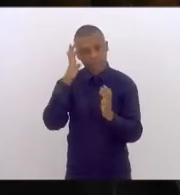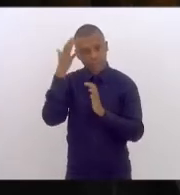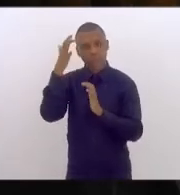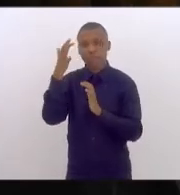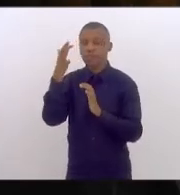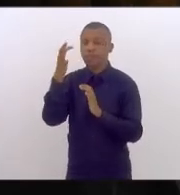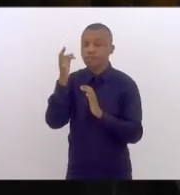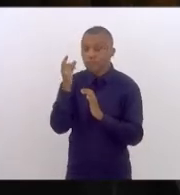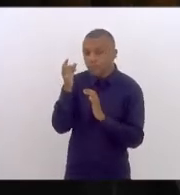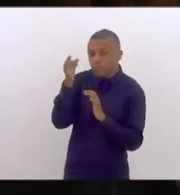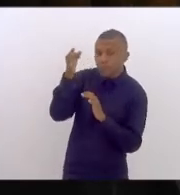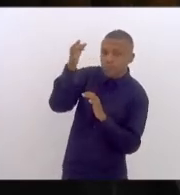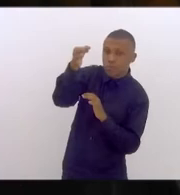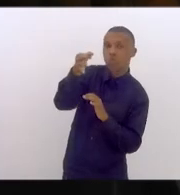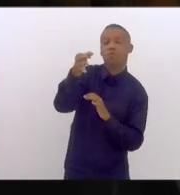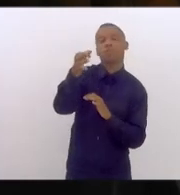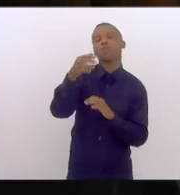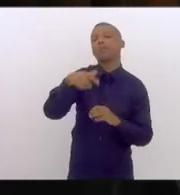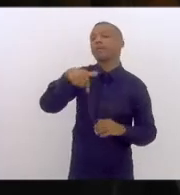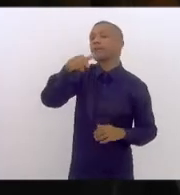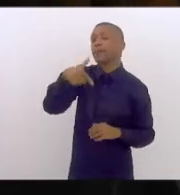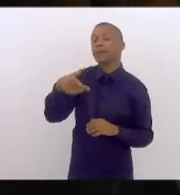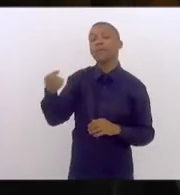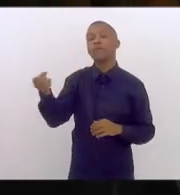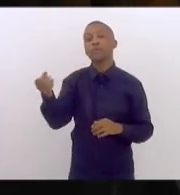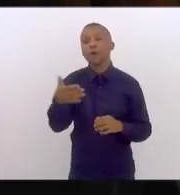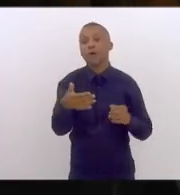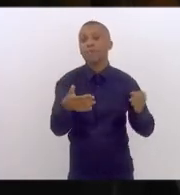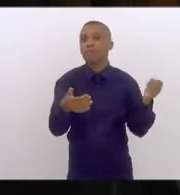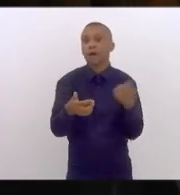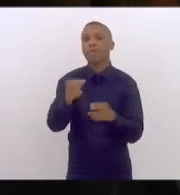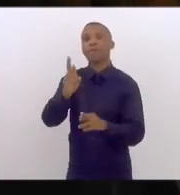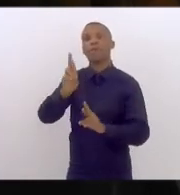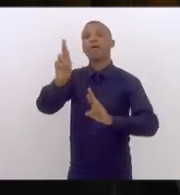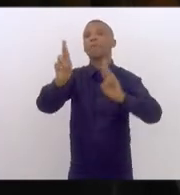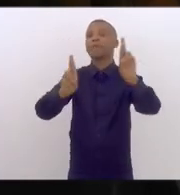quem serão os novos mandatários